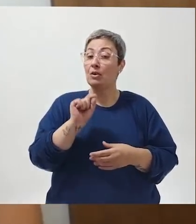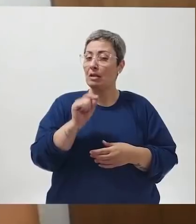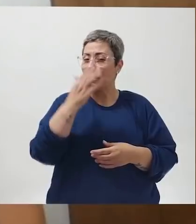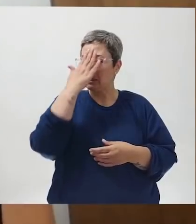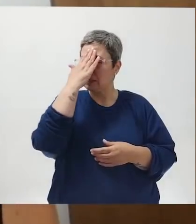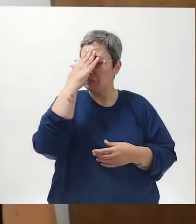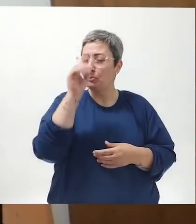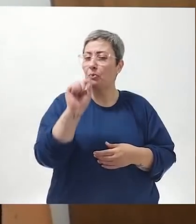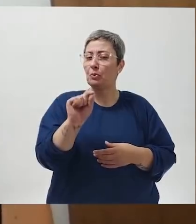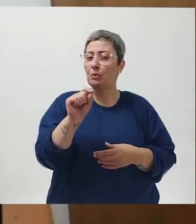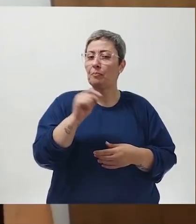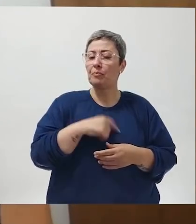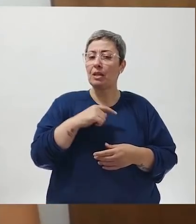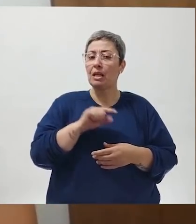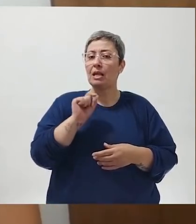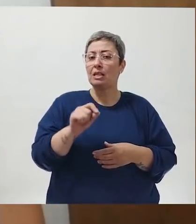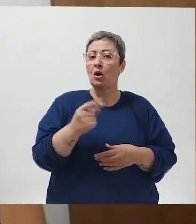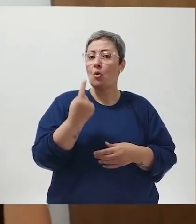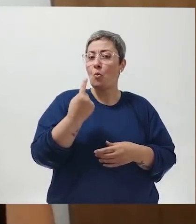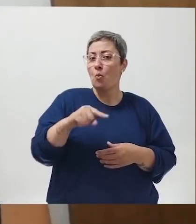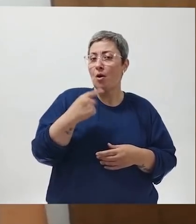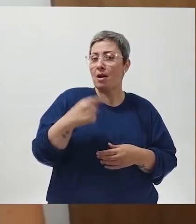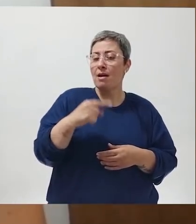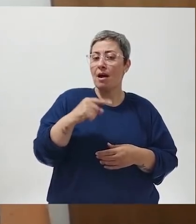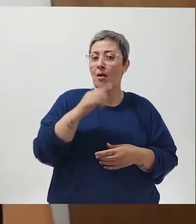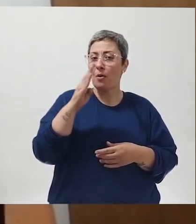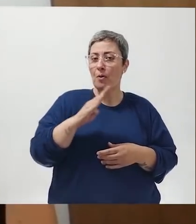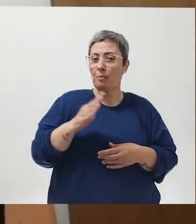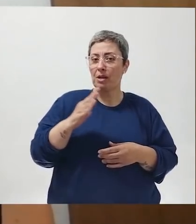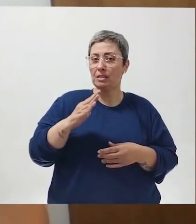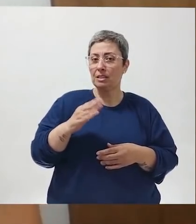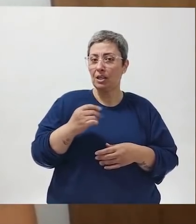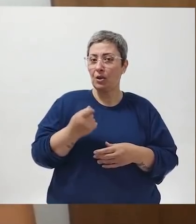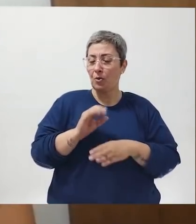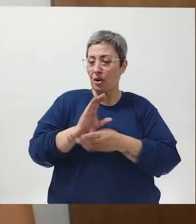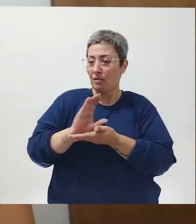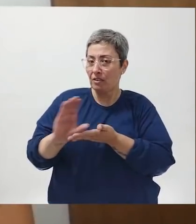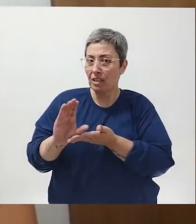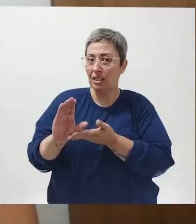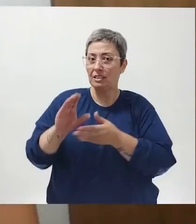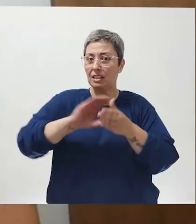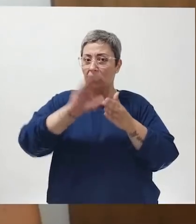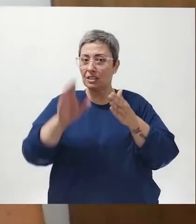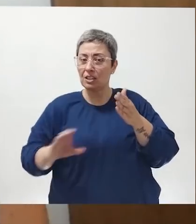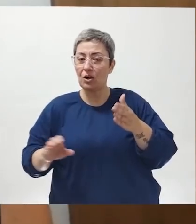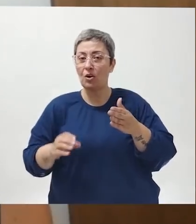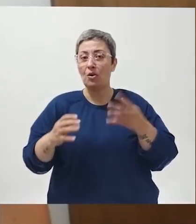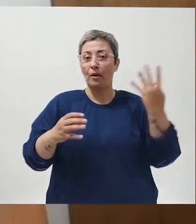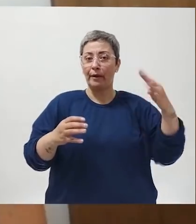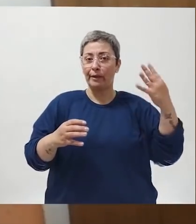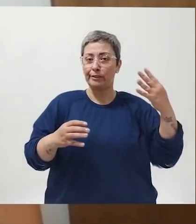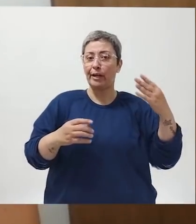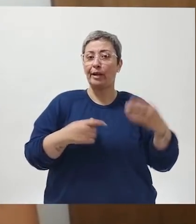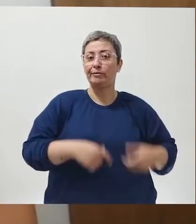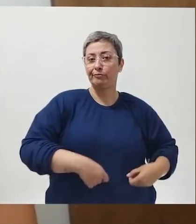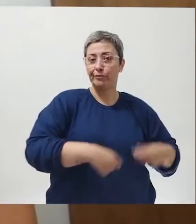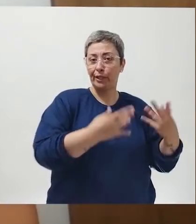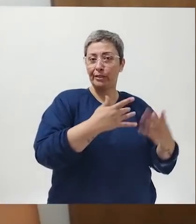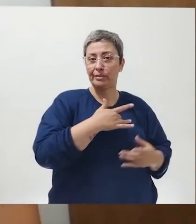E você sabia que a cada R$1 que o Brasil deixa de investir em saneamento básico, R$4 são gastos